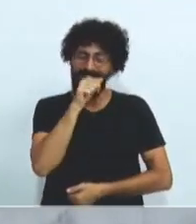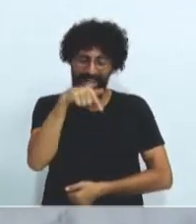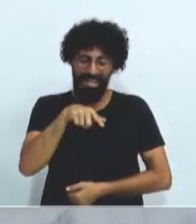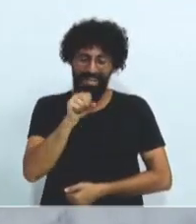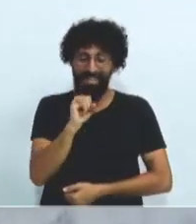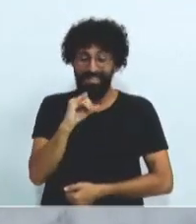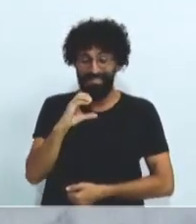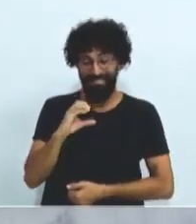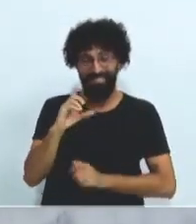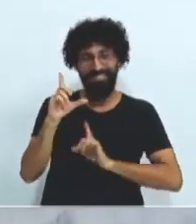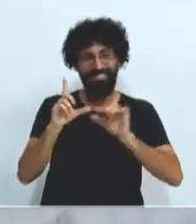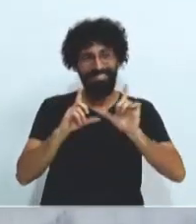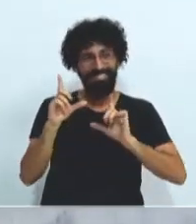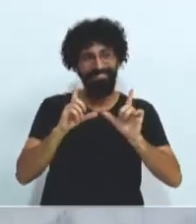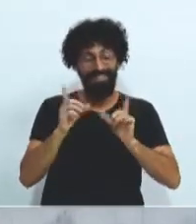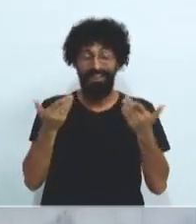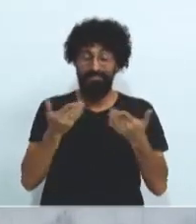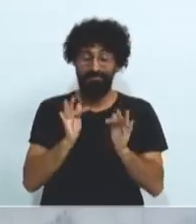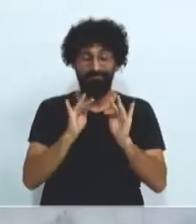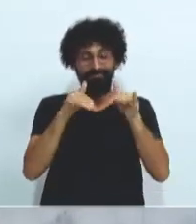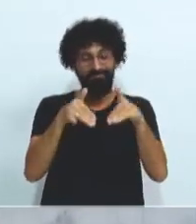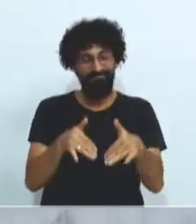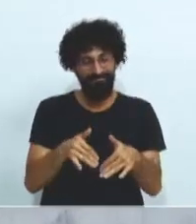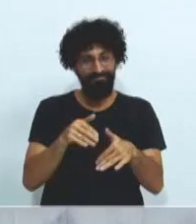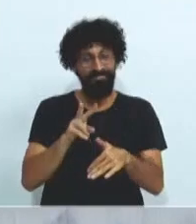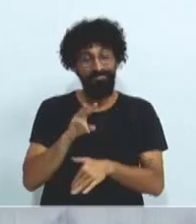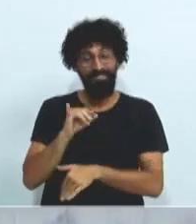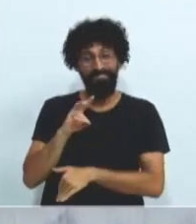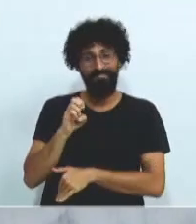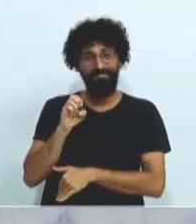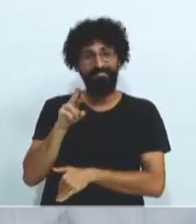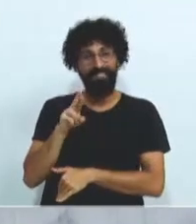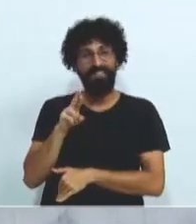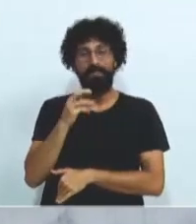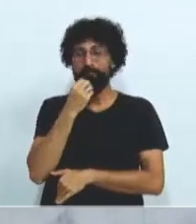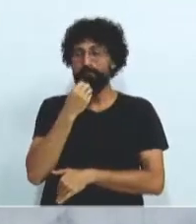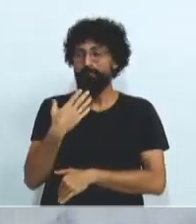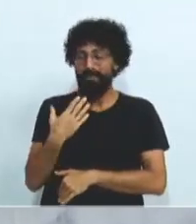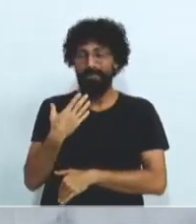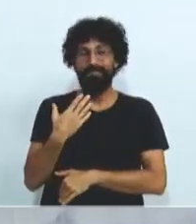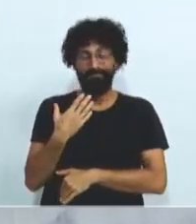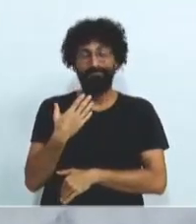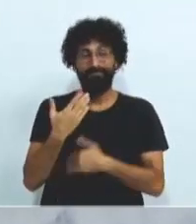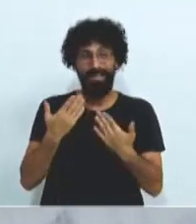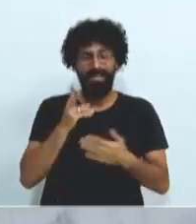ao fim de mais um Viver Bem. Lembrando que os nossos programas estão disponíveis no nosso YouTube canal